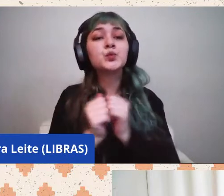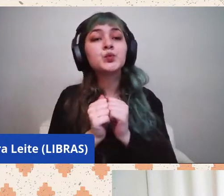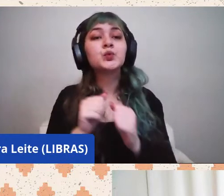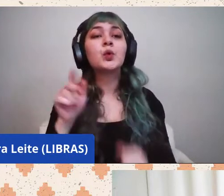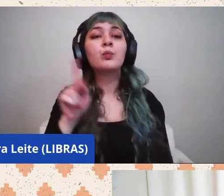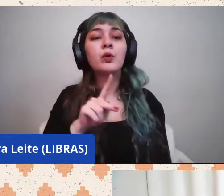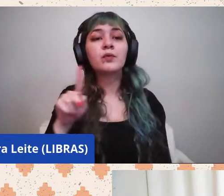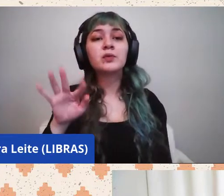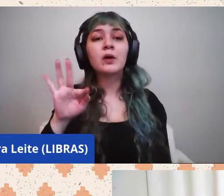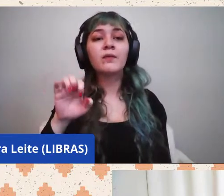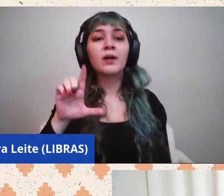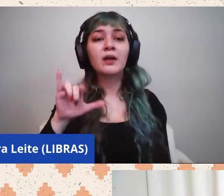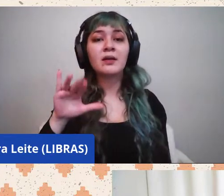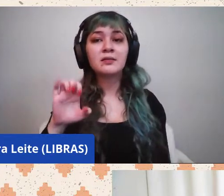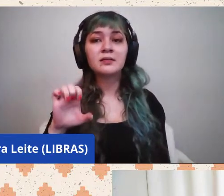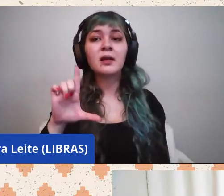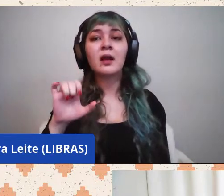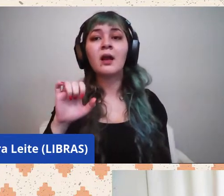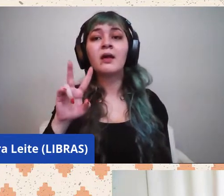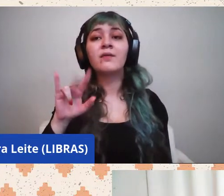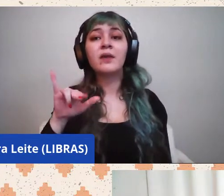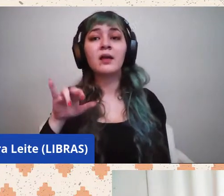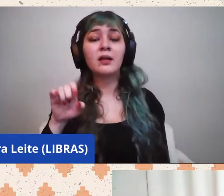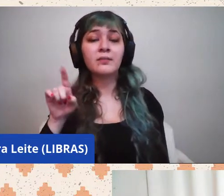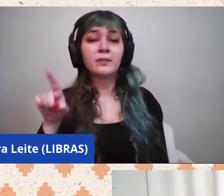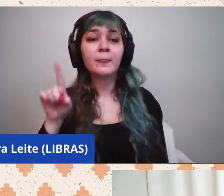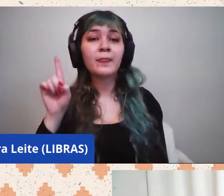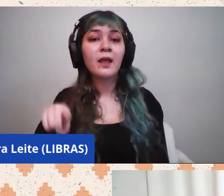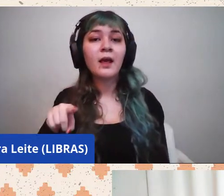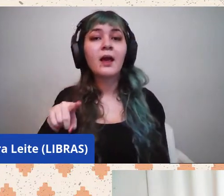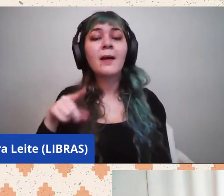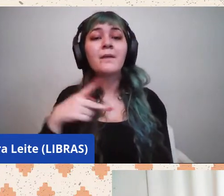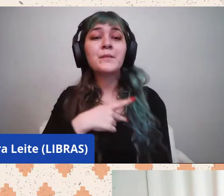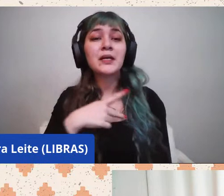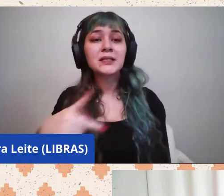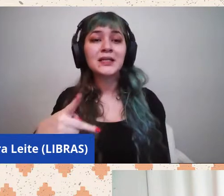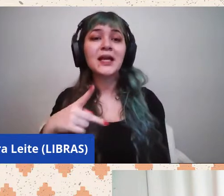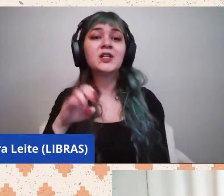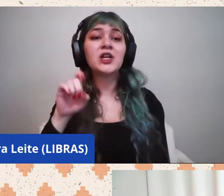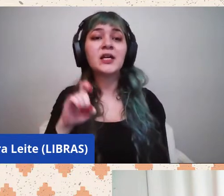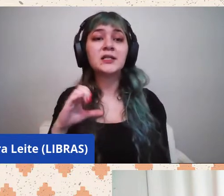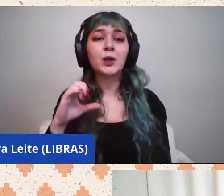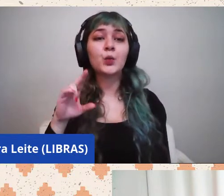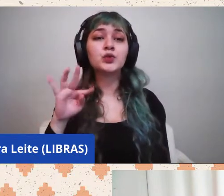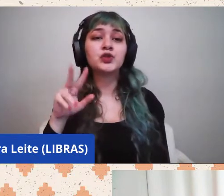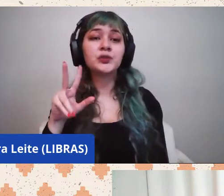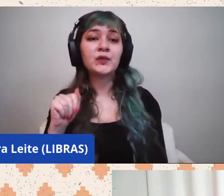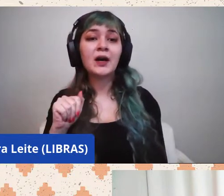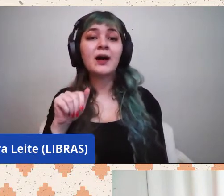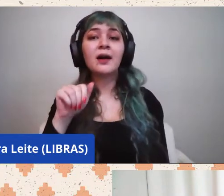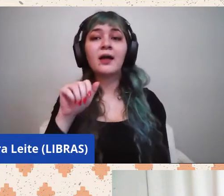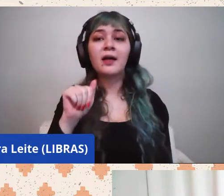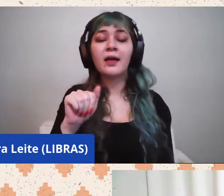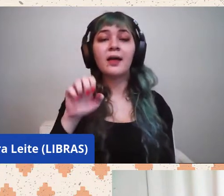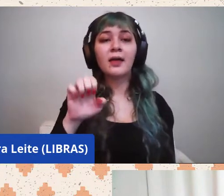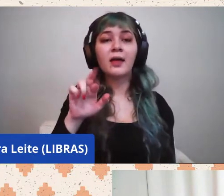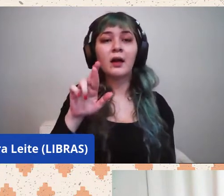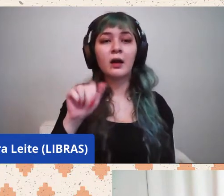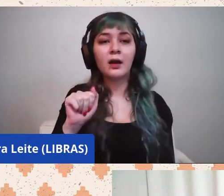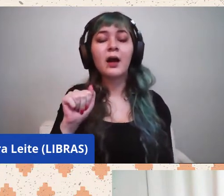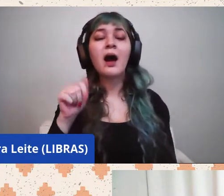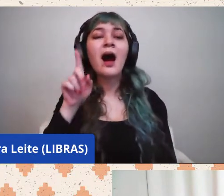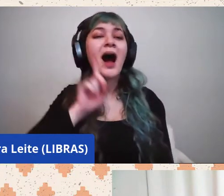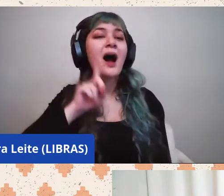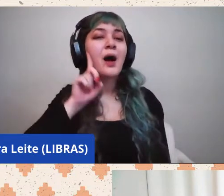professora Felice Levine. A professora Felice Levine é a presidente executiva da AERA, da American